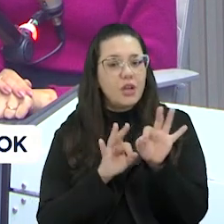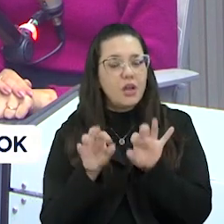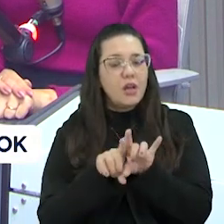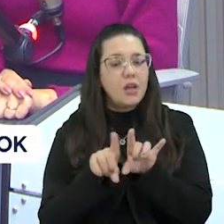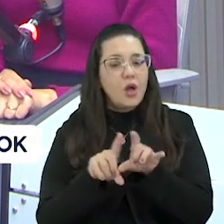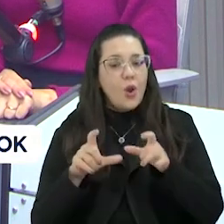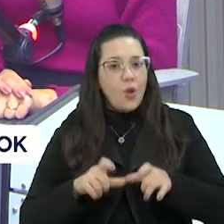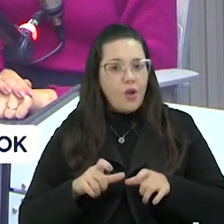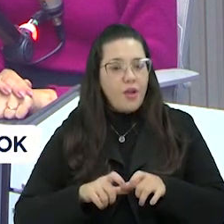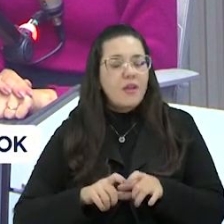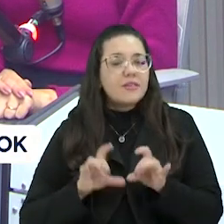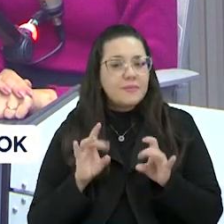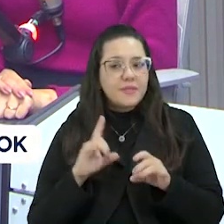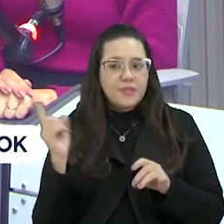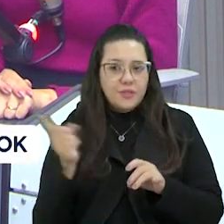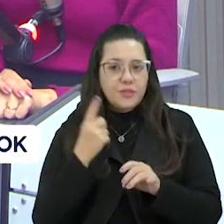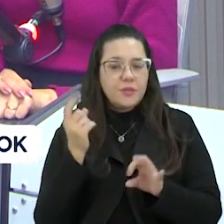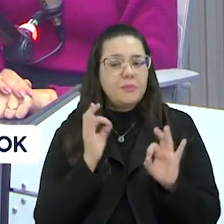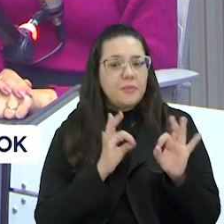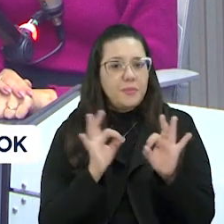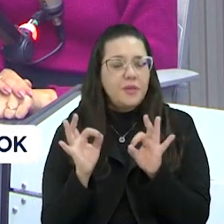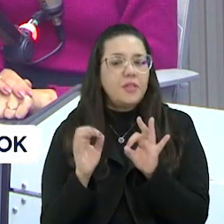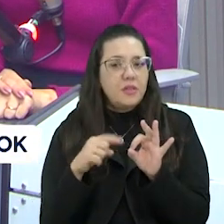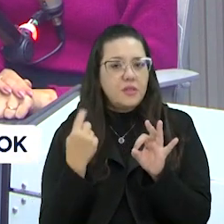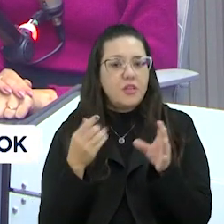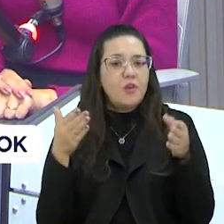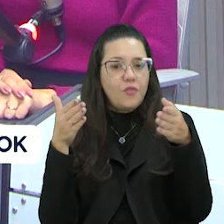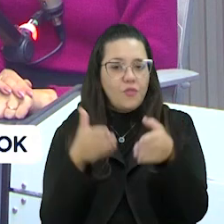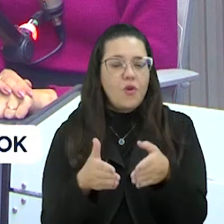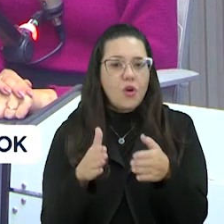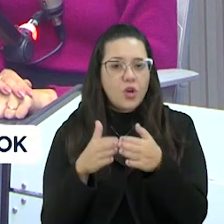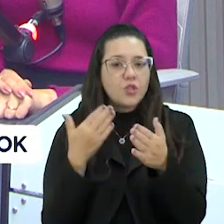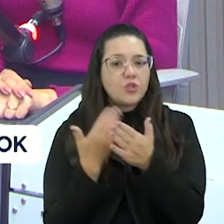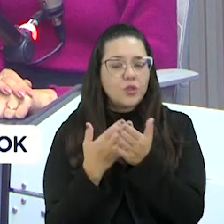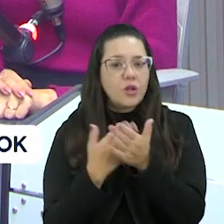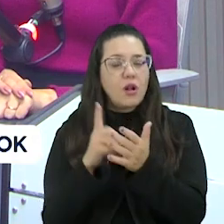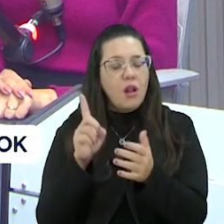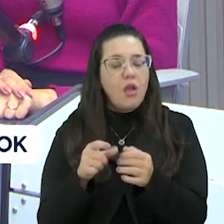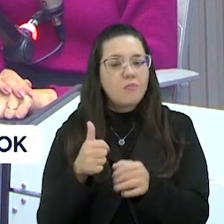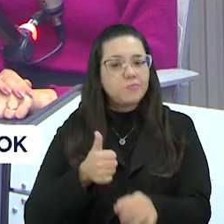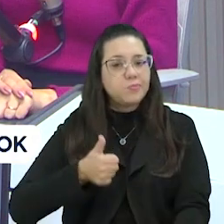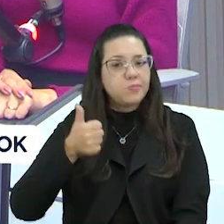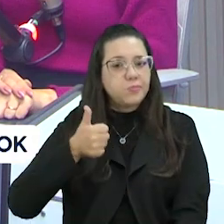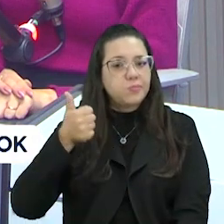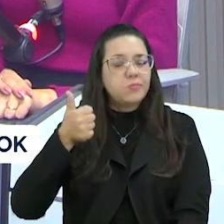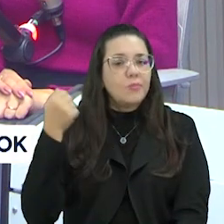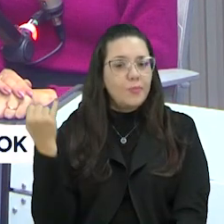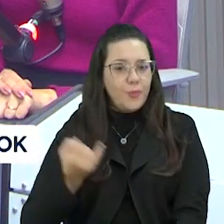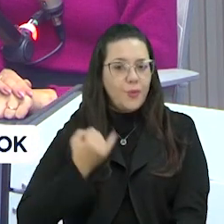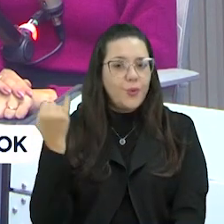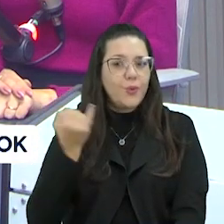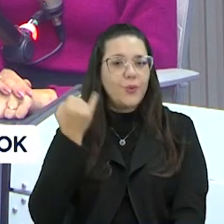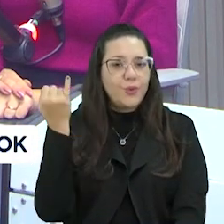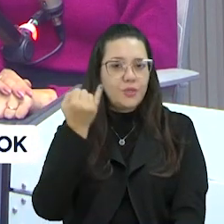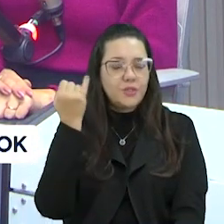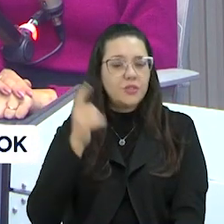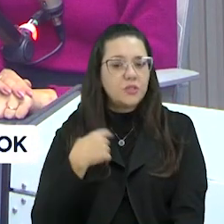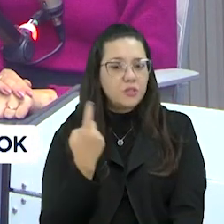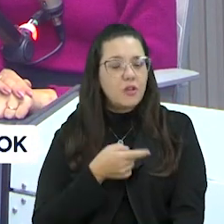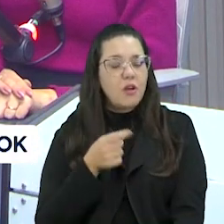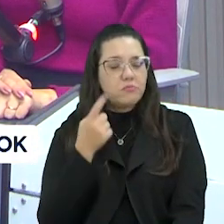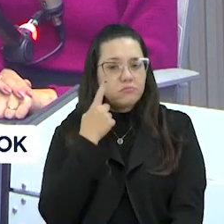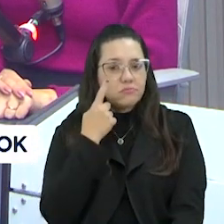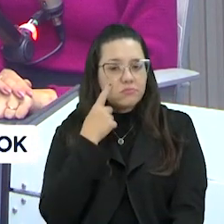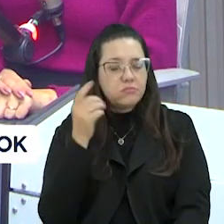então o pessoal é muito bem preparado e o enfoque escolar é prioridade. Então, quando a gente tem uma ocorrência que envolve ambiente escolar, é prioridade